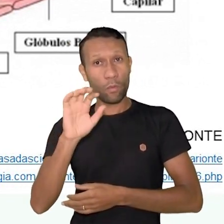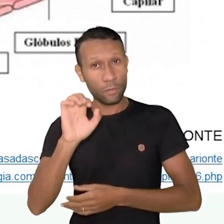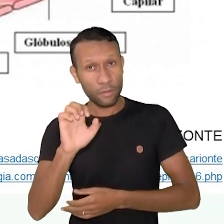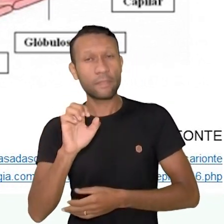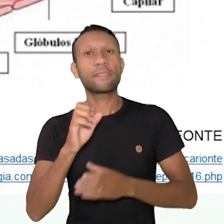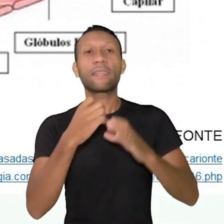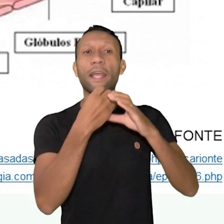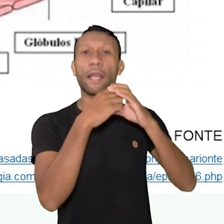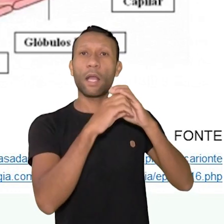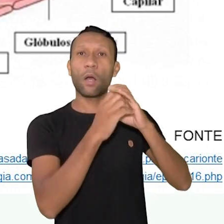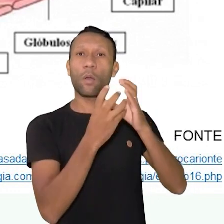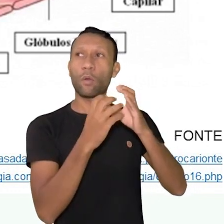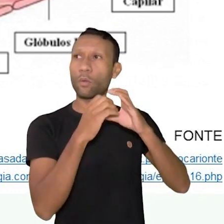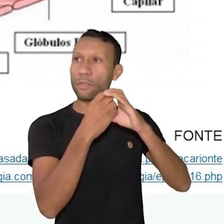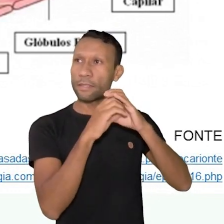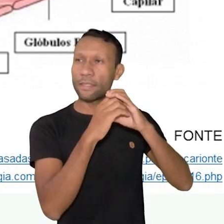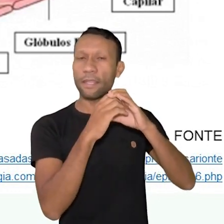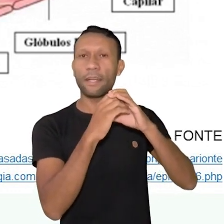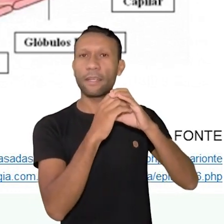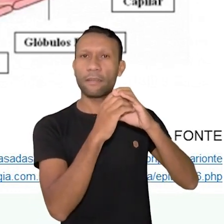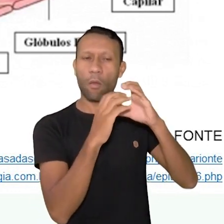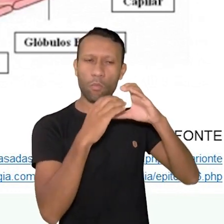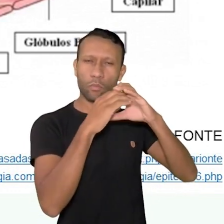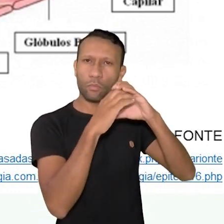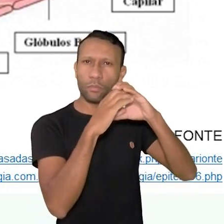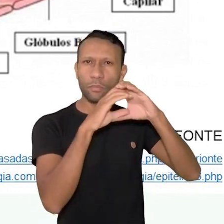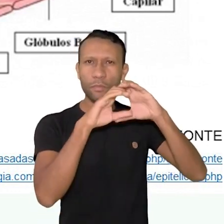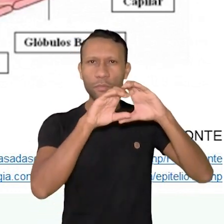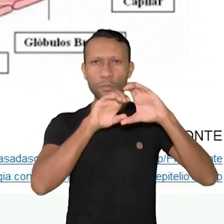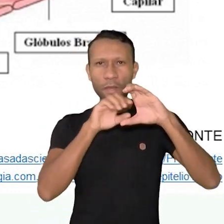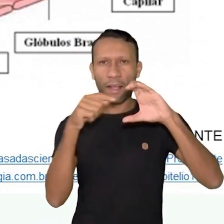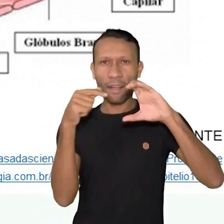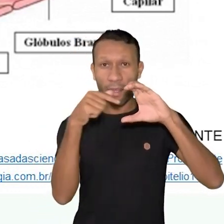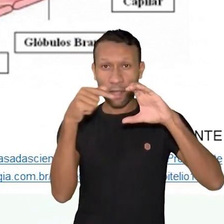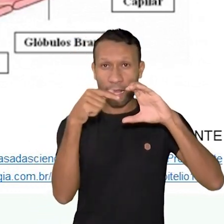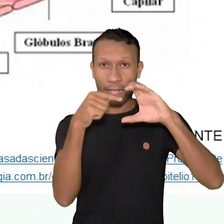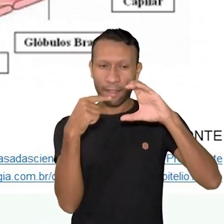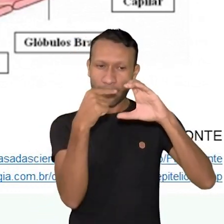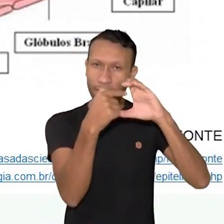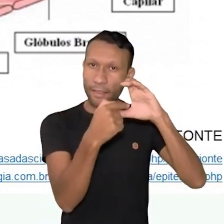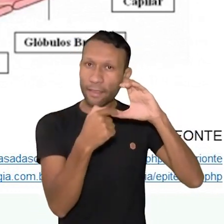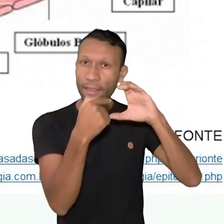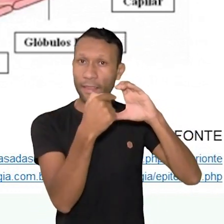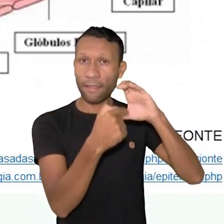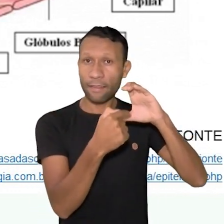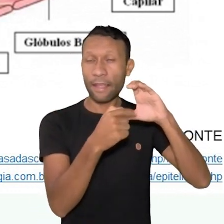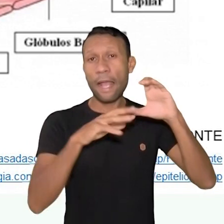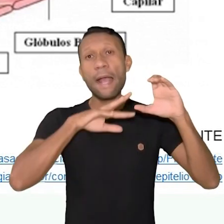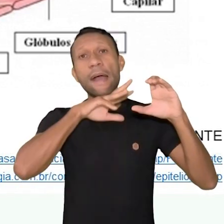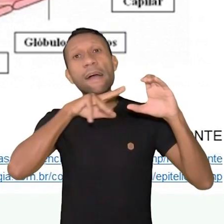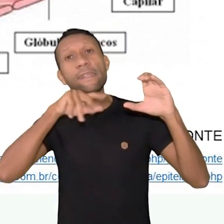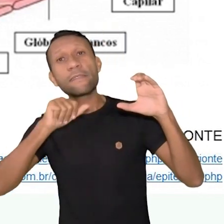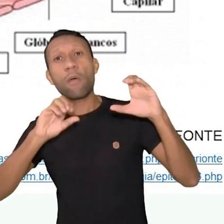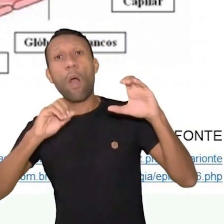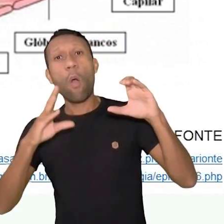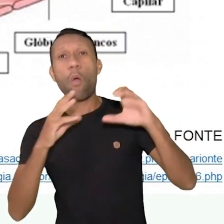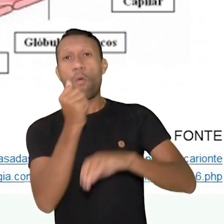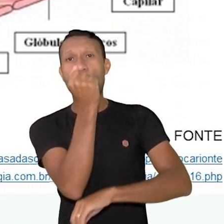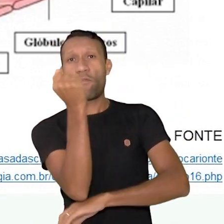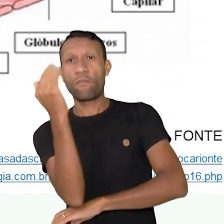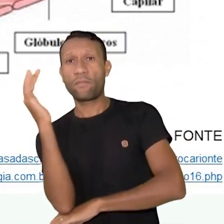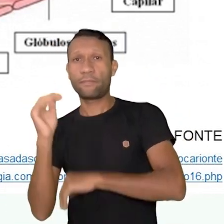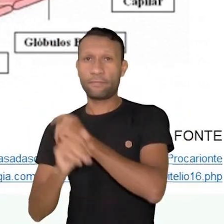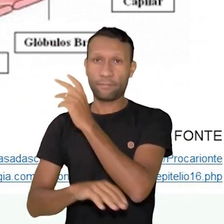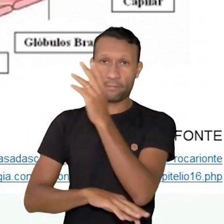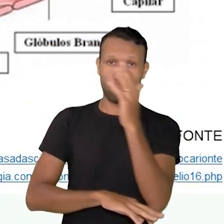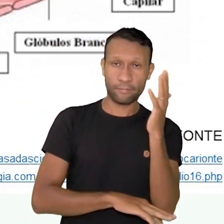verdadeiro. As células eucariontes apresentam um núcleo verdadeiro, seja ela animal ou seja ela vegetal.